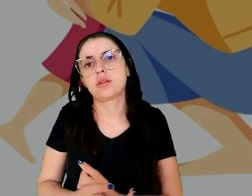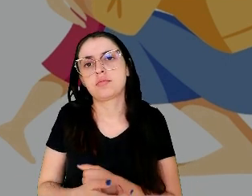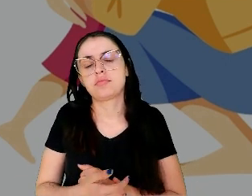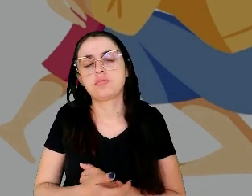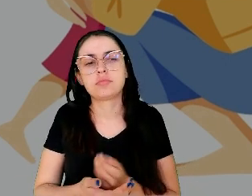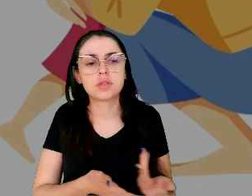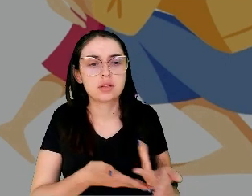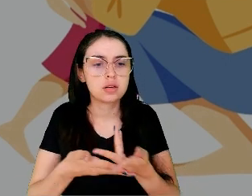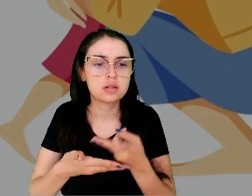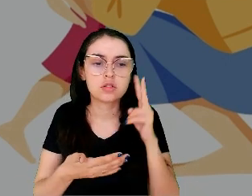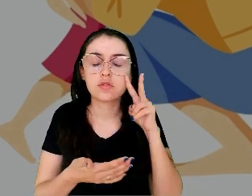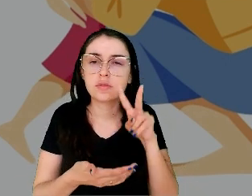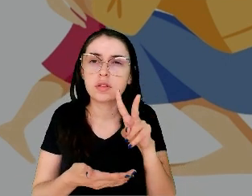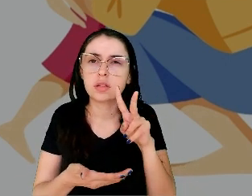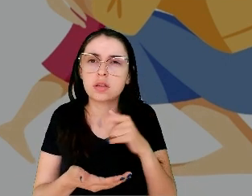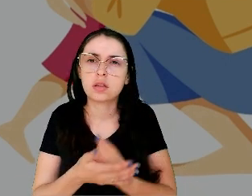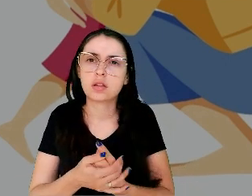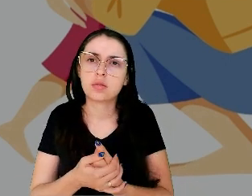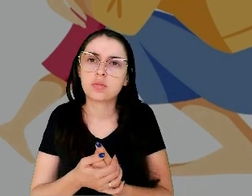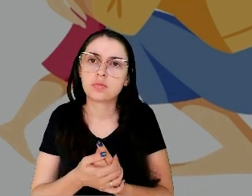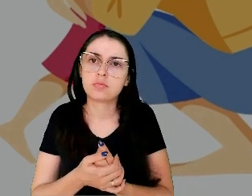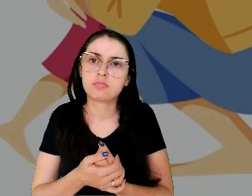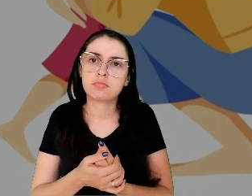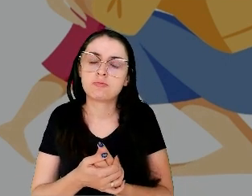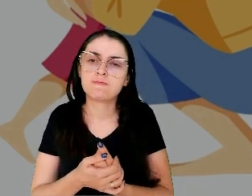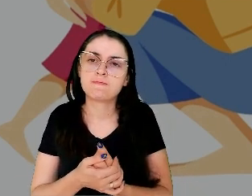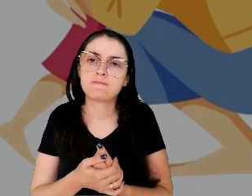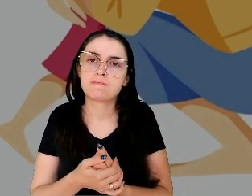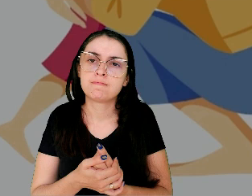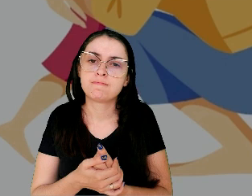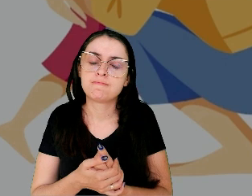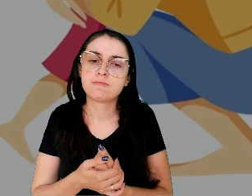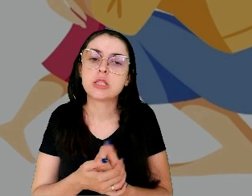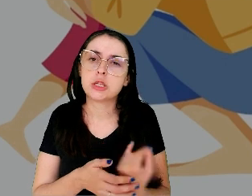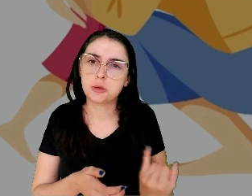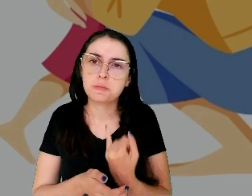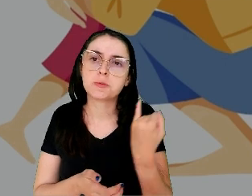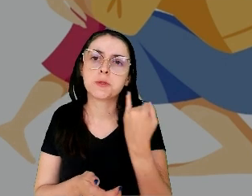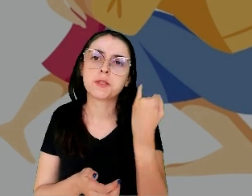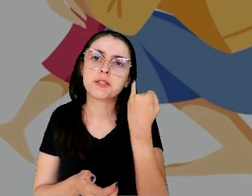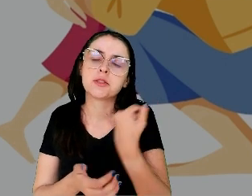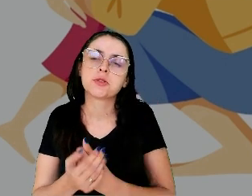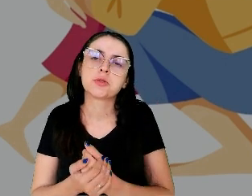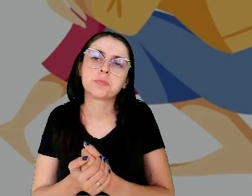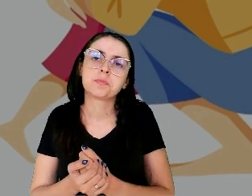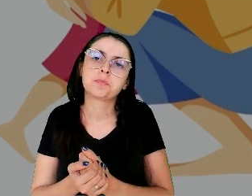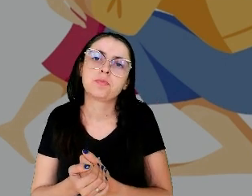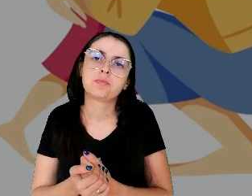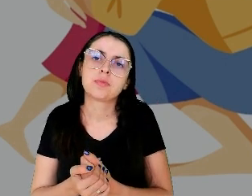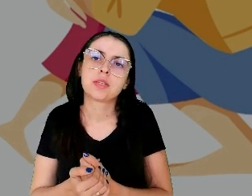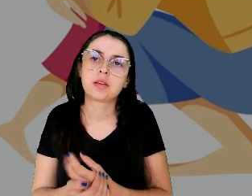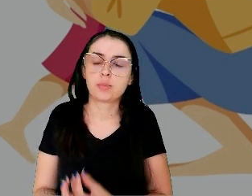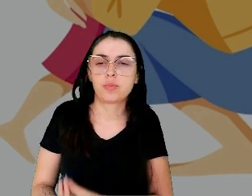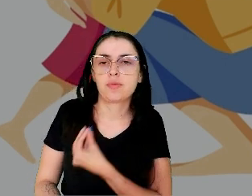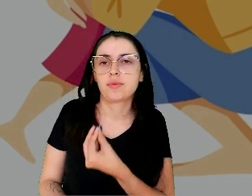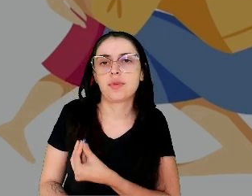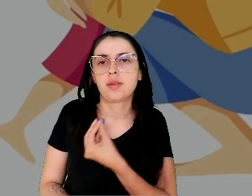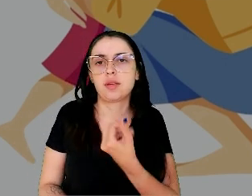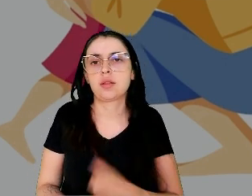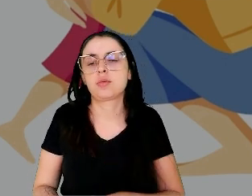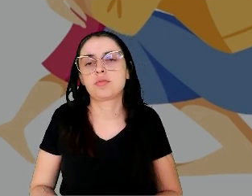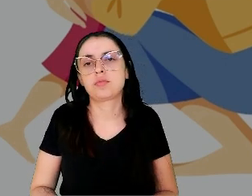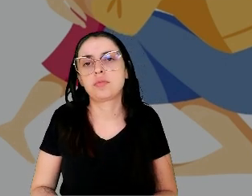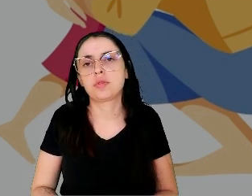um olhar de um elemento crucial para a vida e para